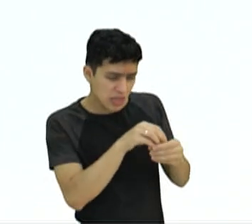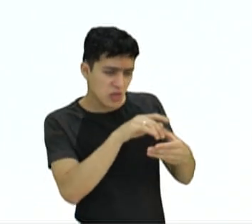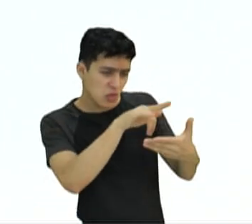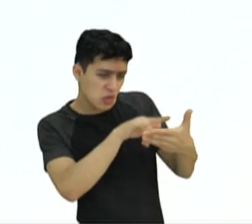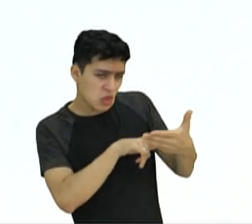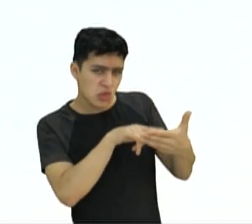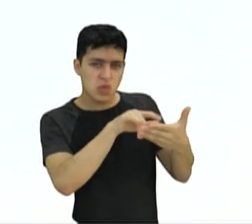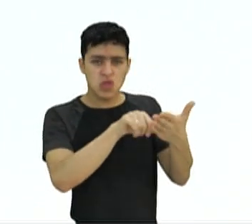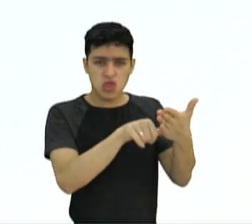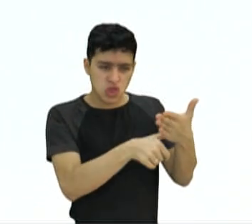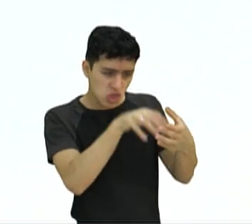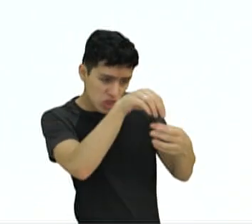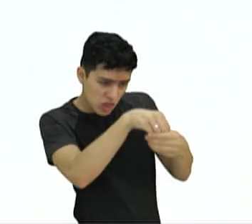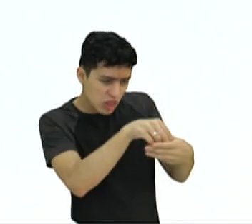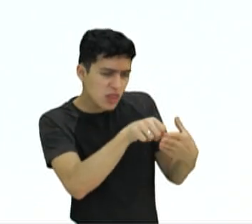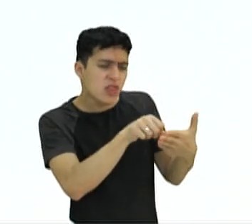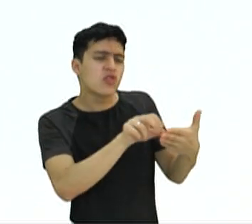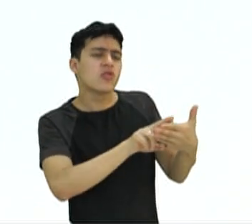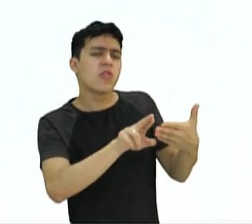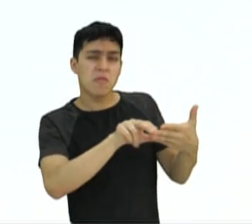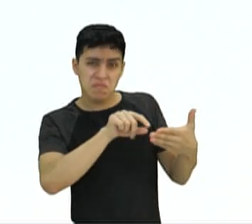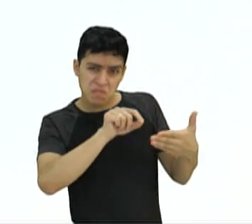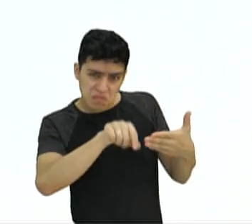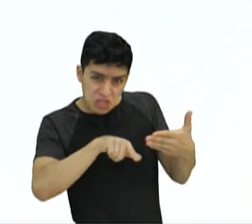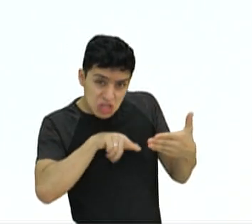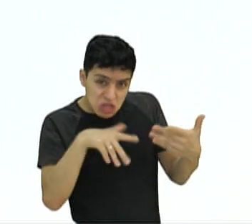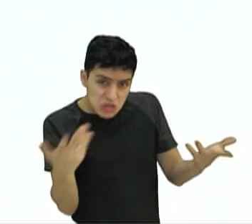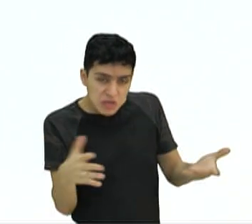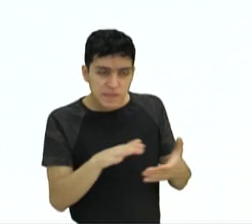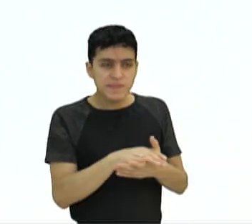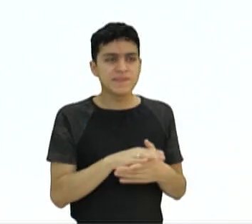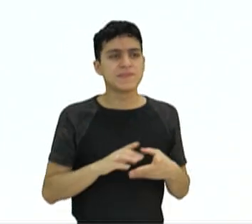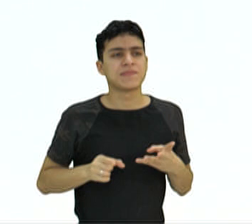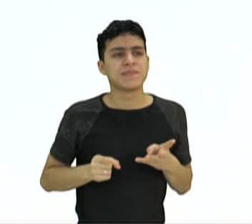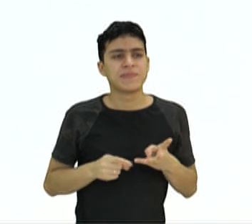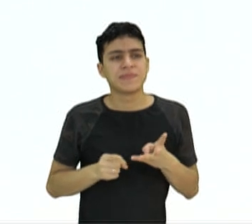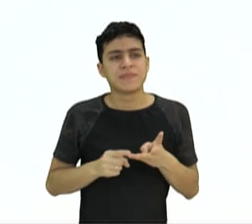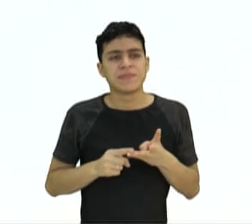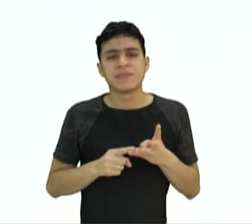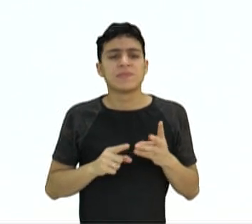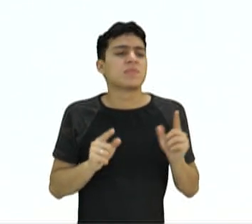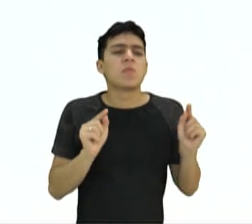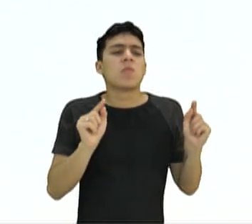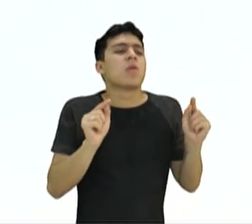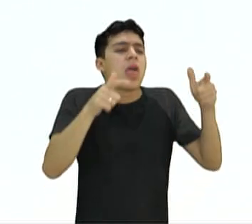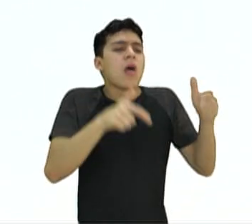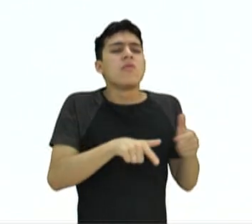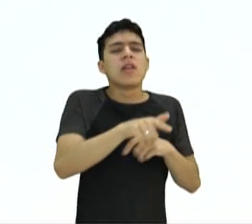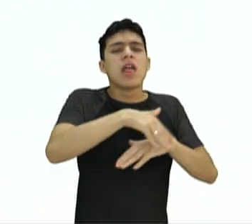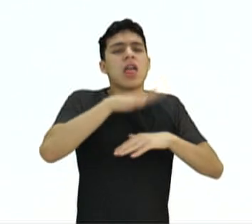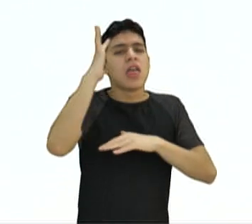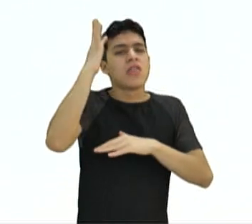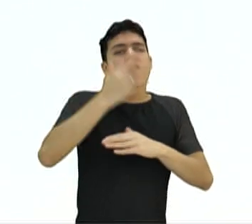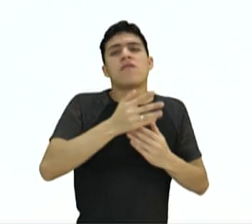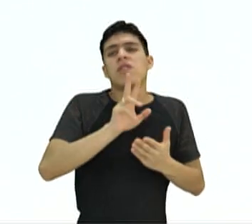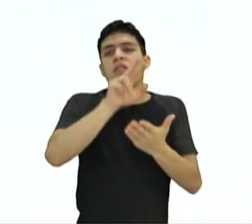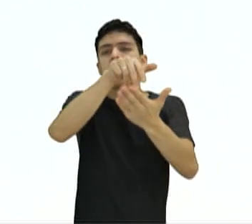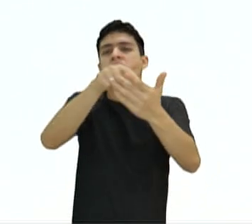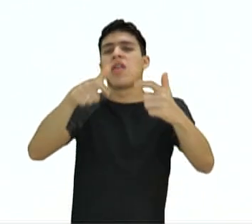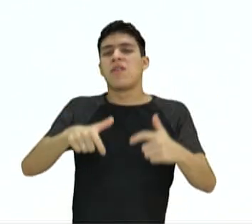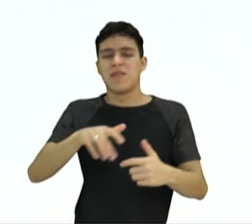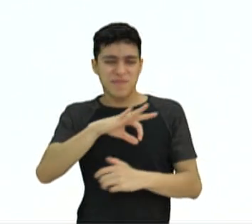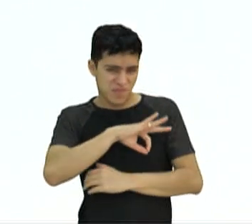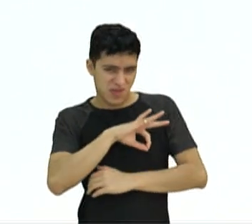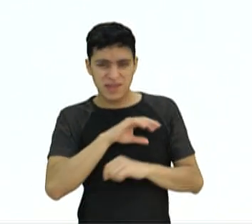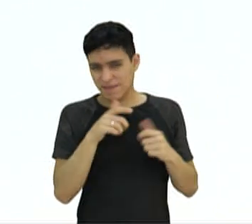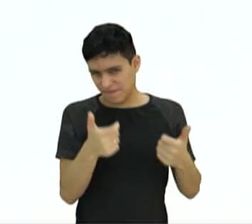identificação dentro? Sim ou não? Where did she decide to take it to? Para onde que ela decidiu levar a carteira? Sabemos que foi para a polícia, a delegacia